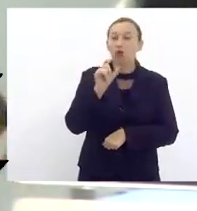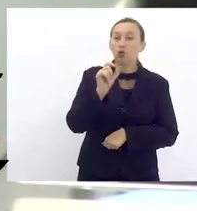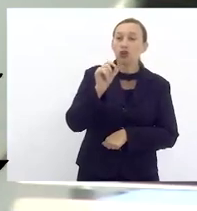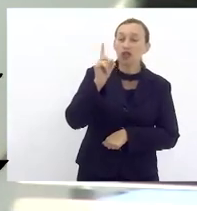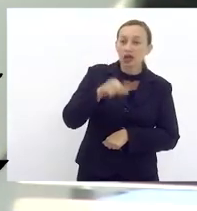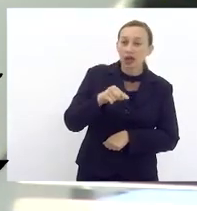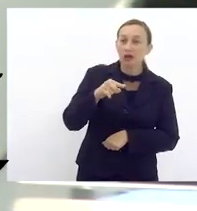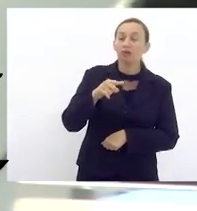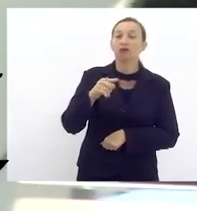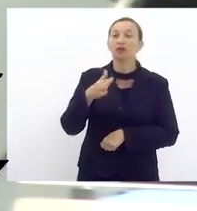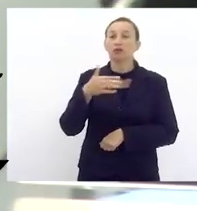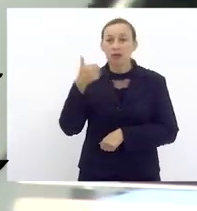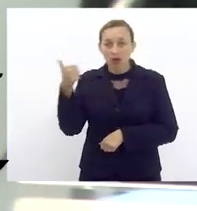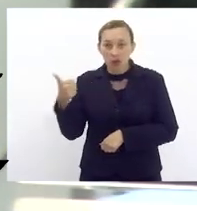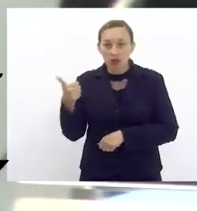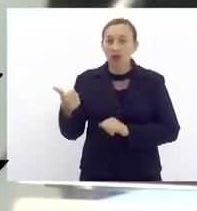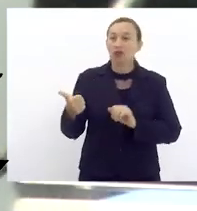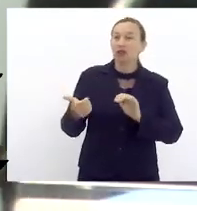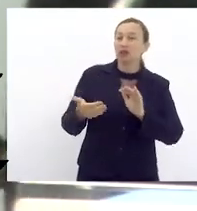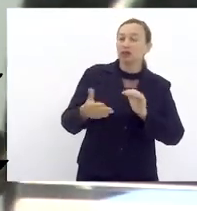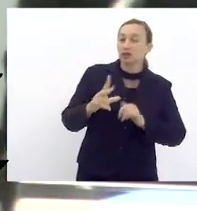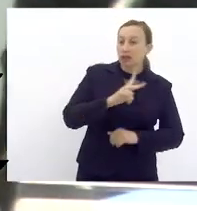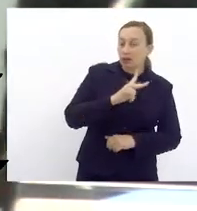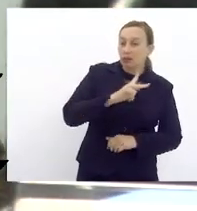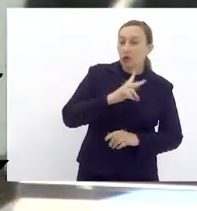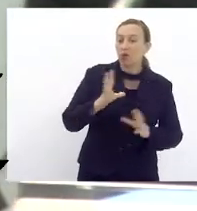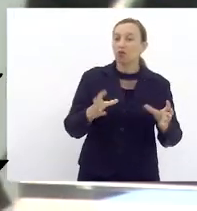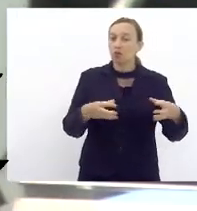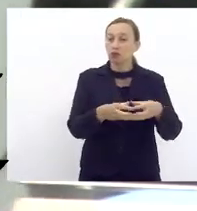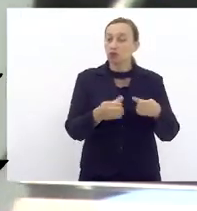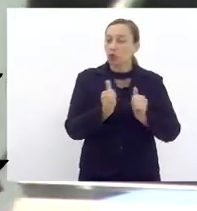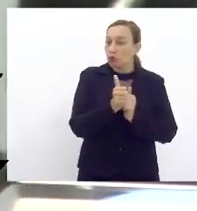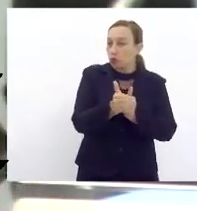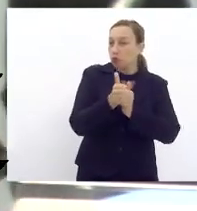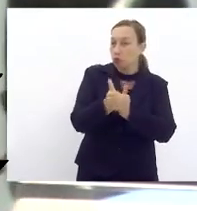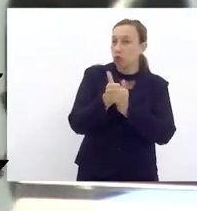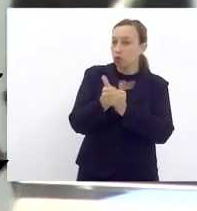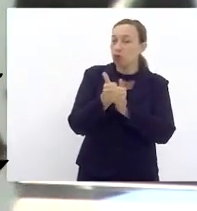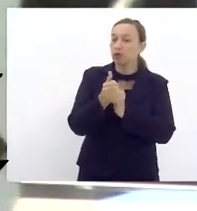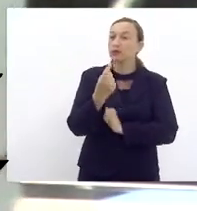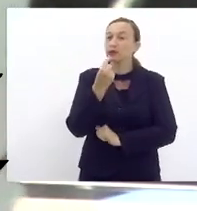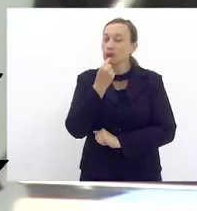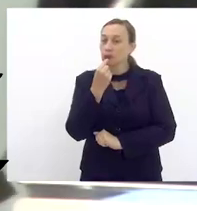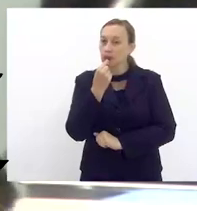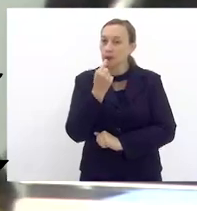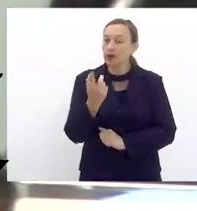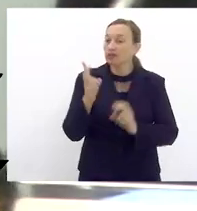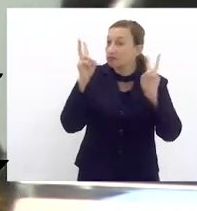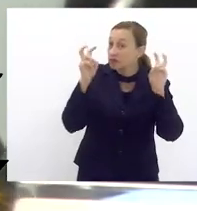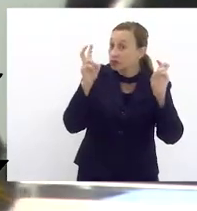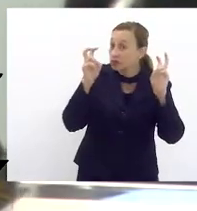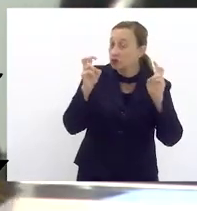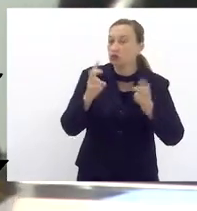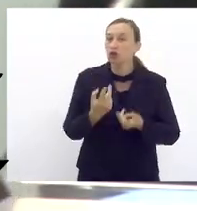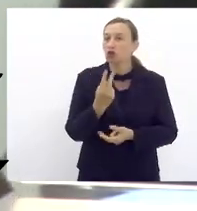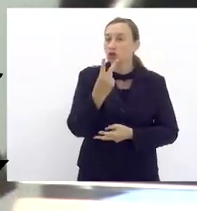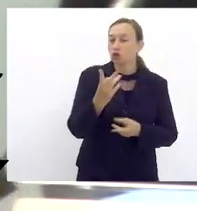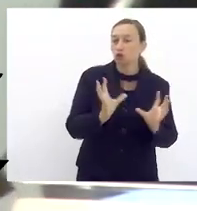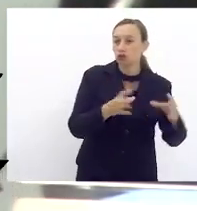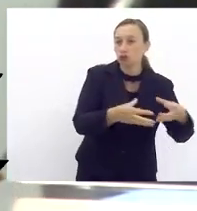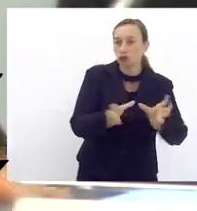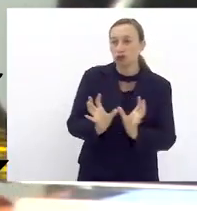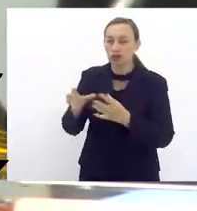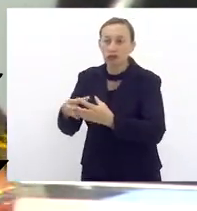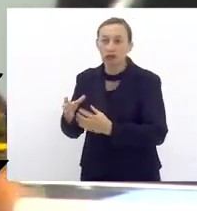a gente pode melhorar da atuação da própria comissão Eu venho acompanhando bem de perto por conta dessas questões duas comissões